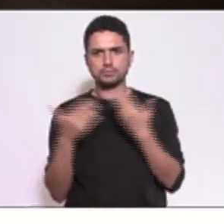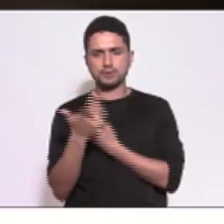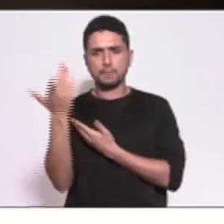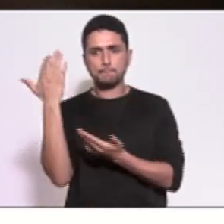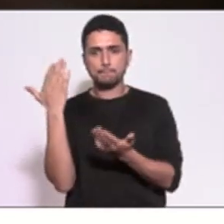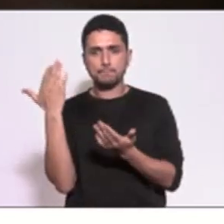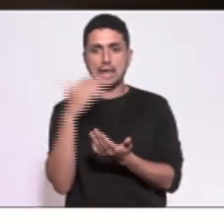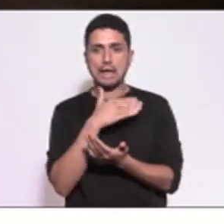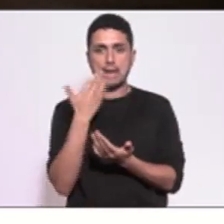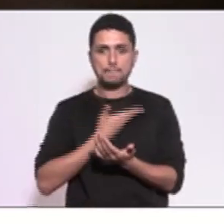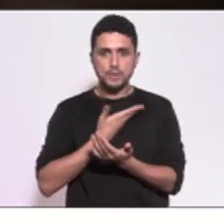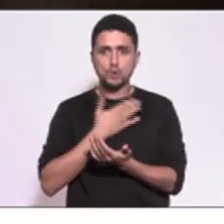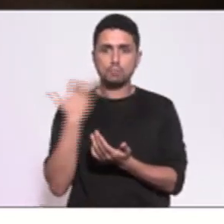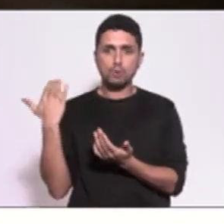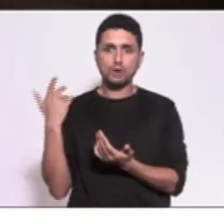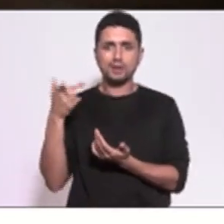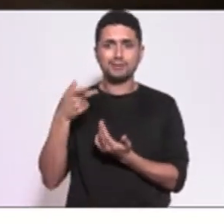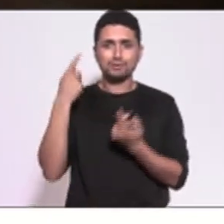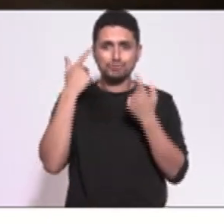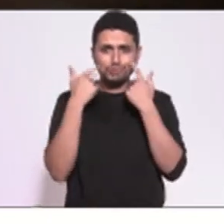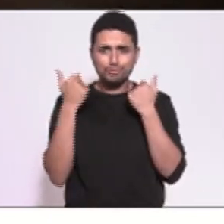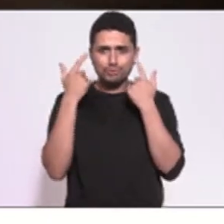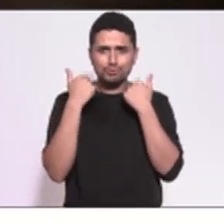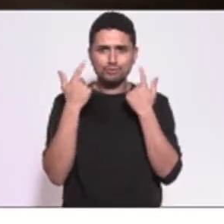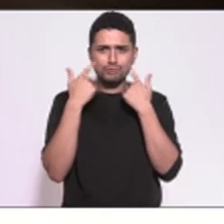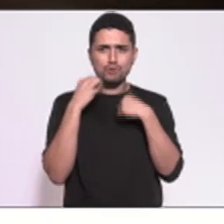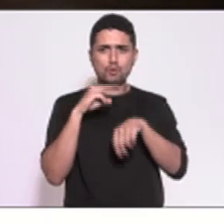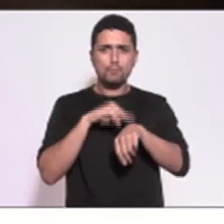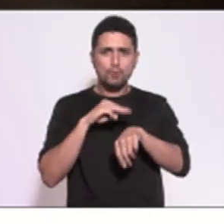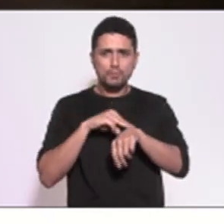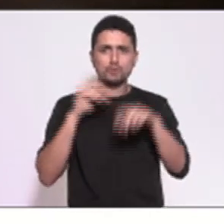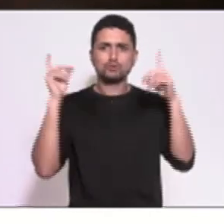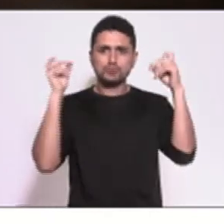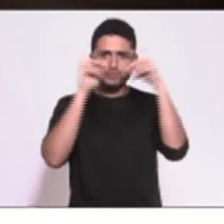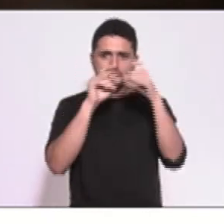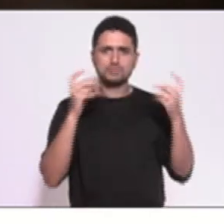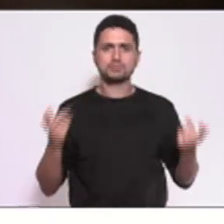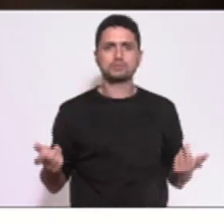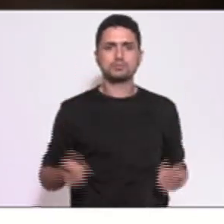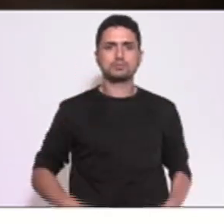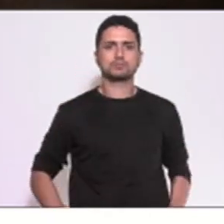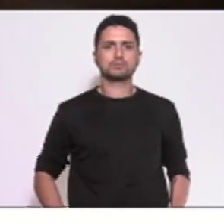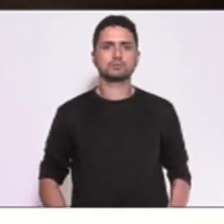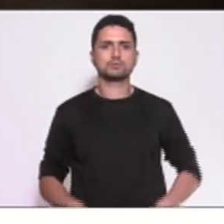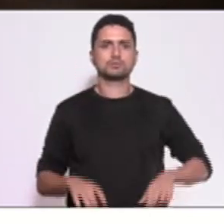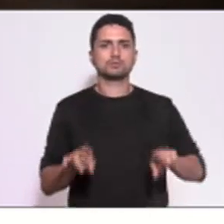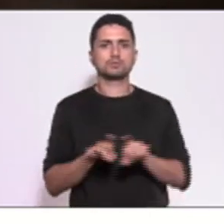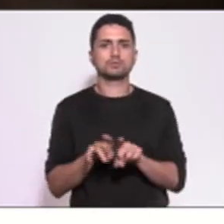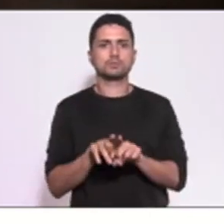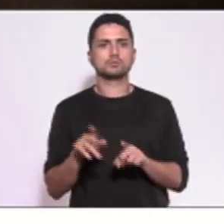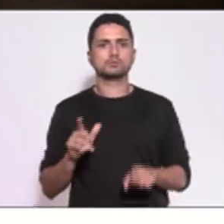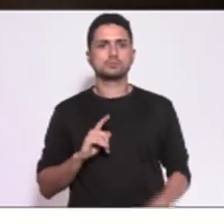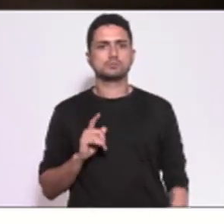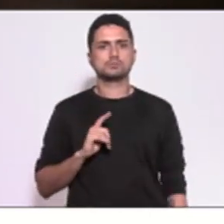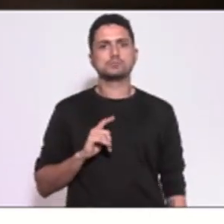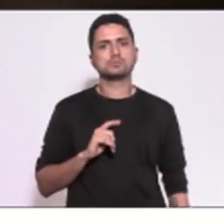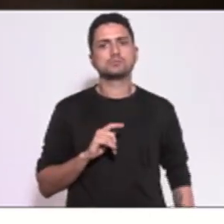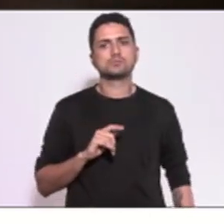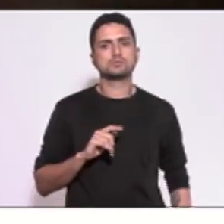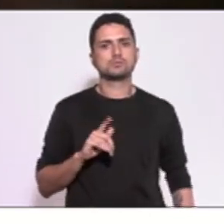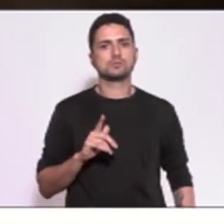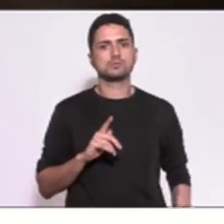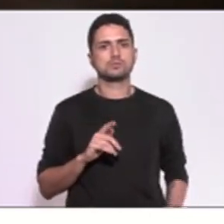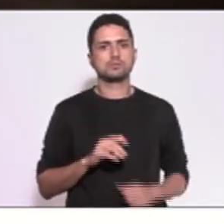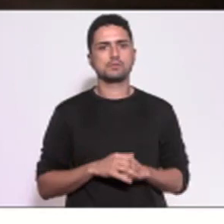sua experiência, começou a chorar. Foi um momento forte. Nos kibbutz, distintos kibbutz que fomos